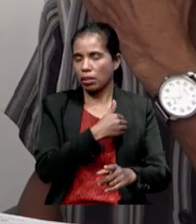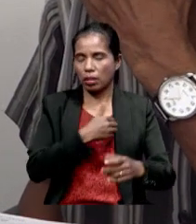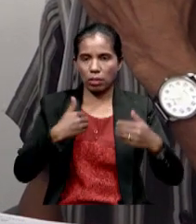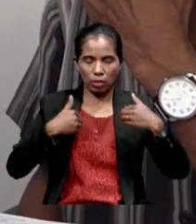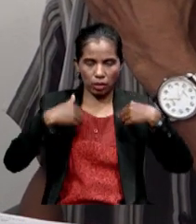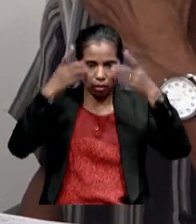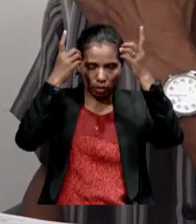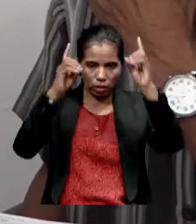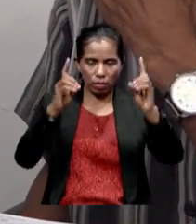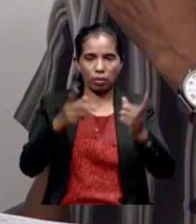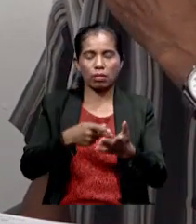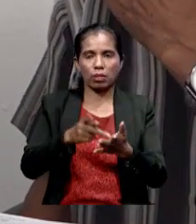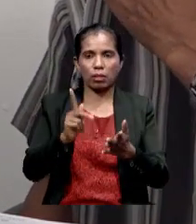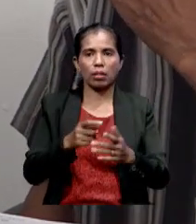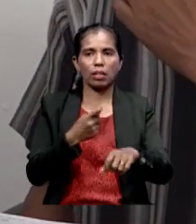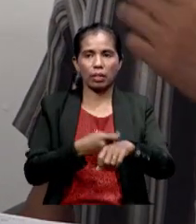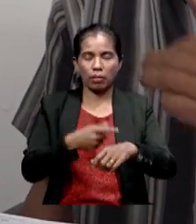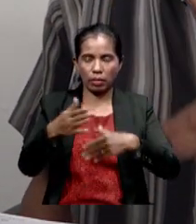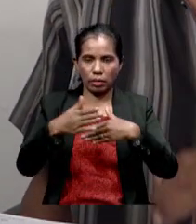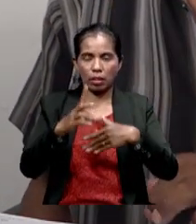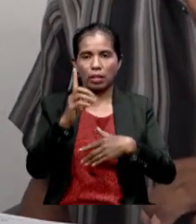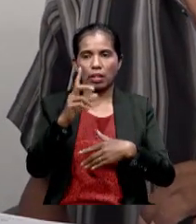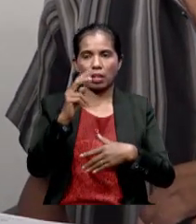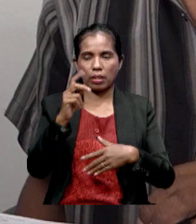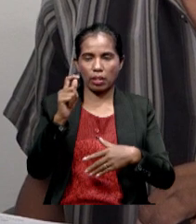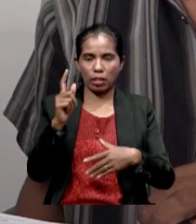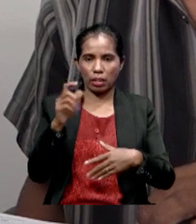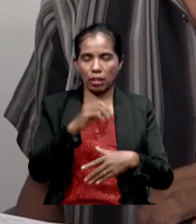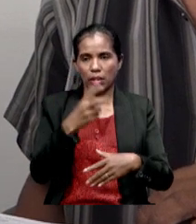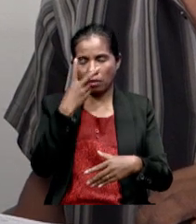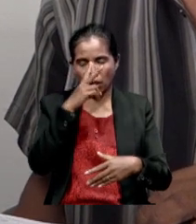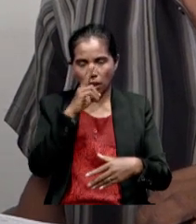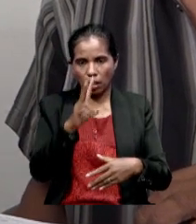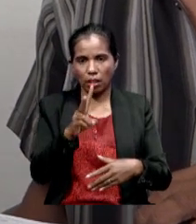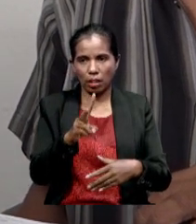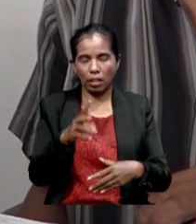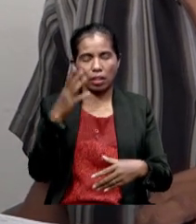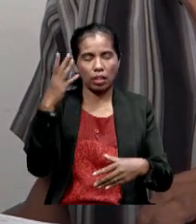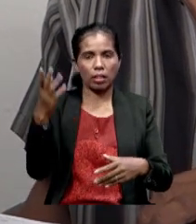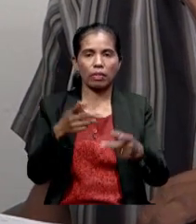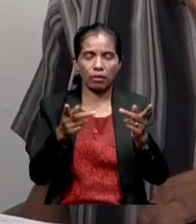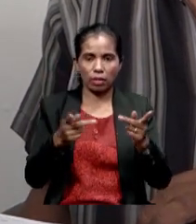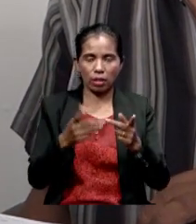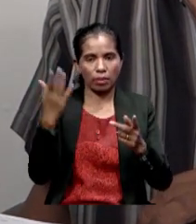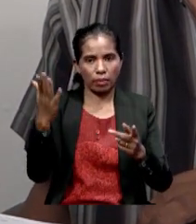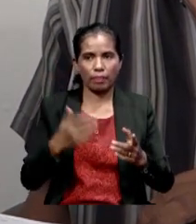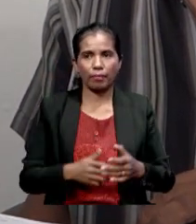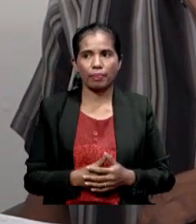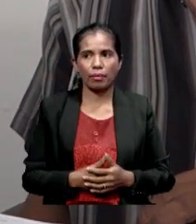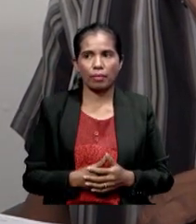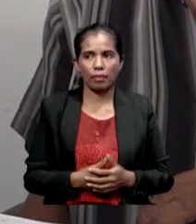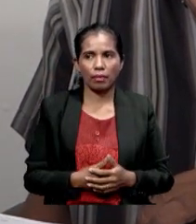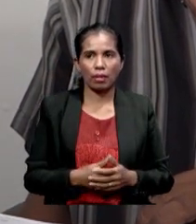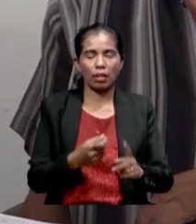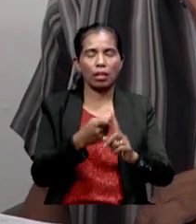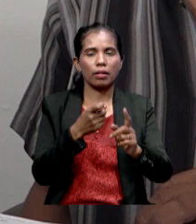aplicar multa. Mas bem, a tempo para que dentro de 70 a tobarare diretamente e a terreno. Tarifa no BHSA e